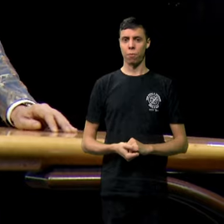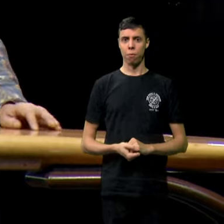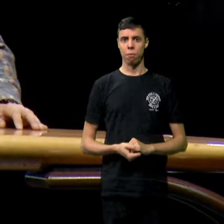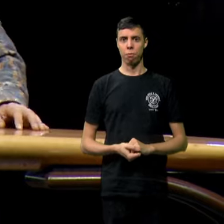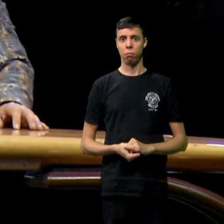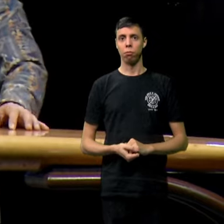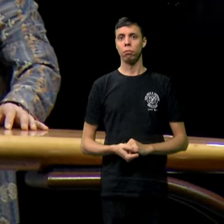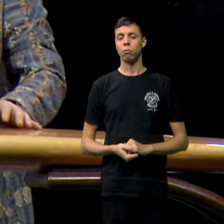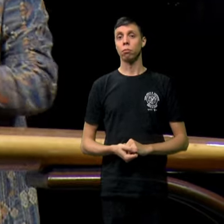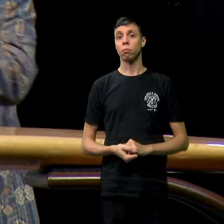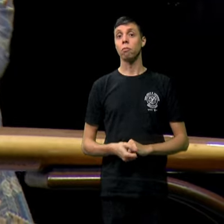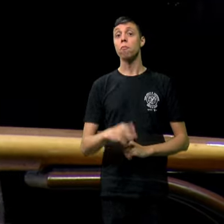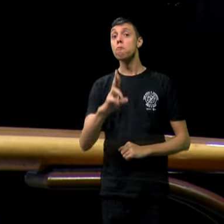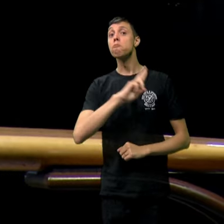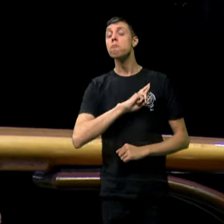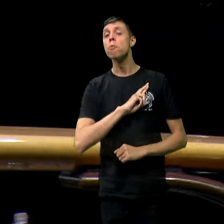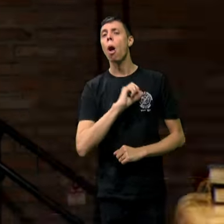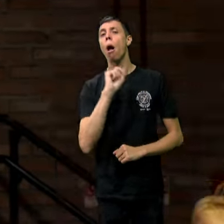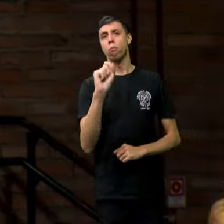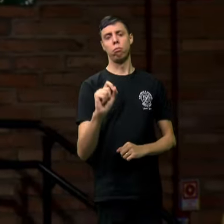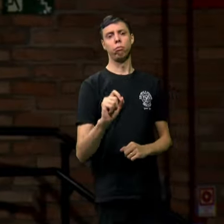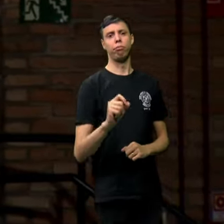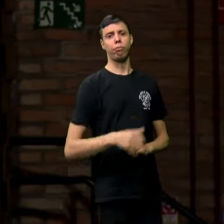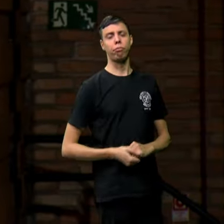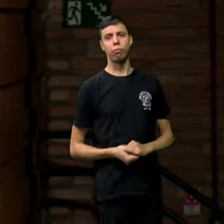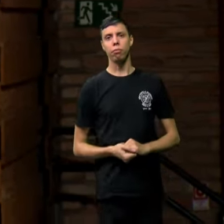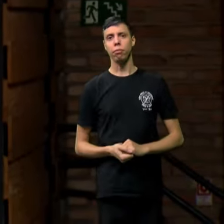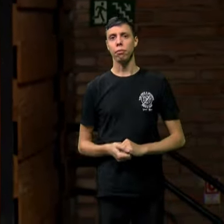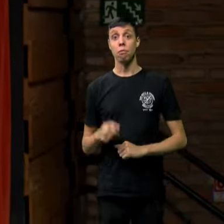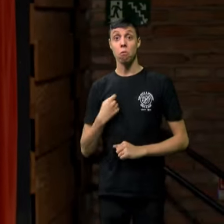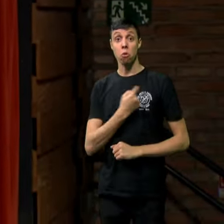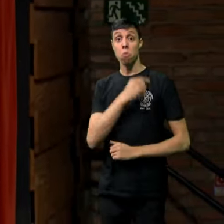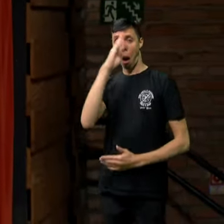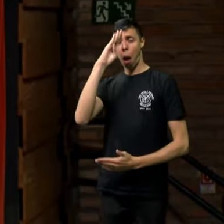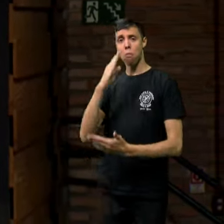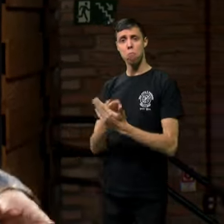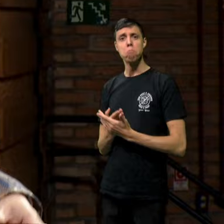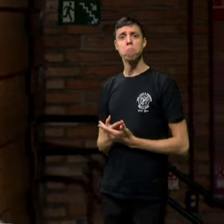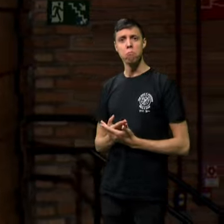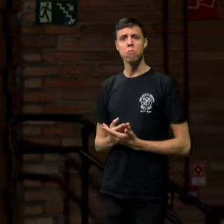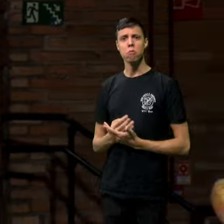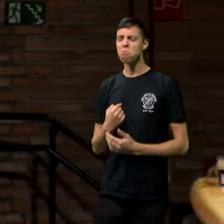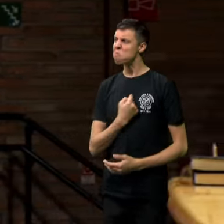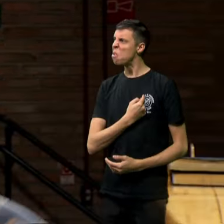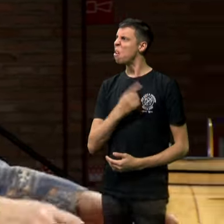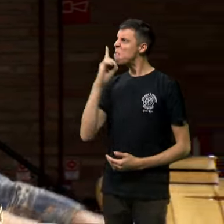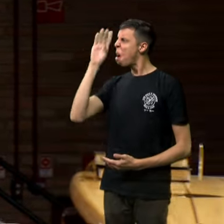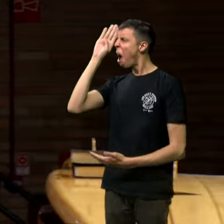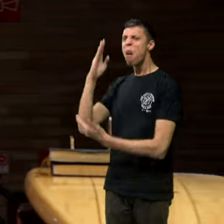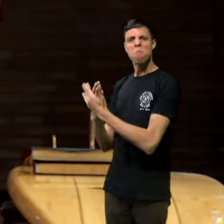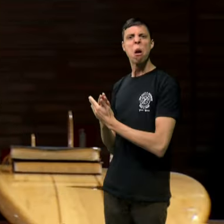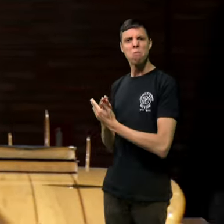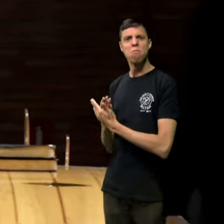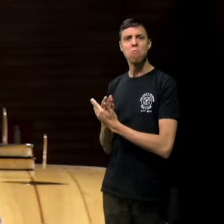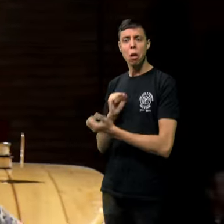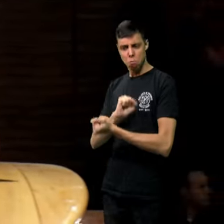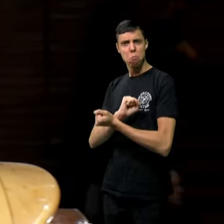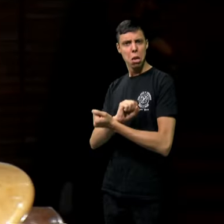Me diga algo. Se nós acreditamos, se nós cremos no Senhor, esperamos no